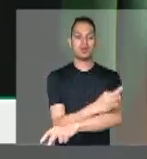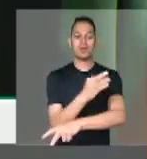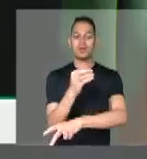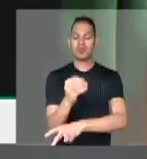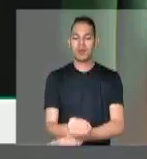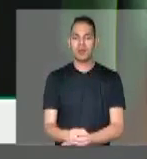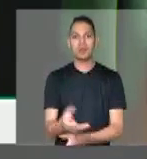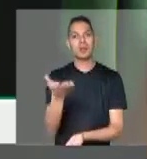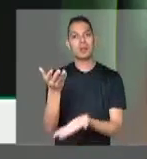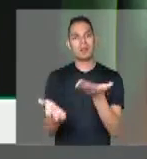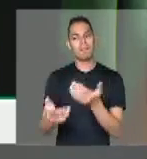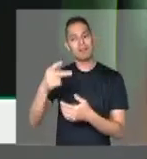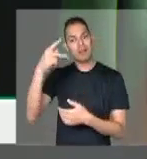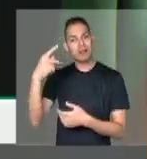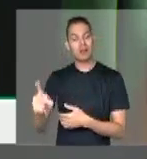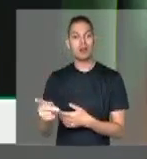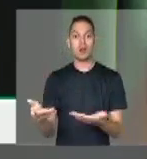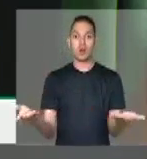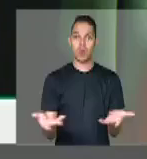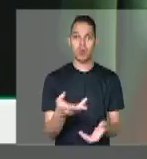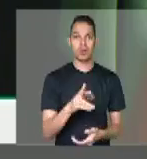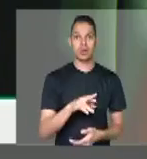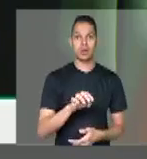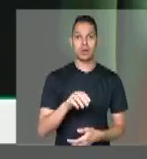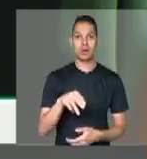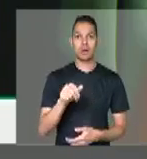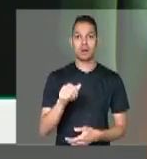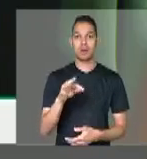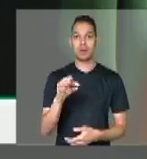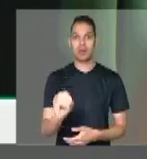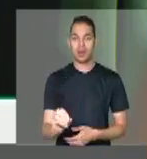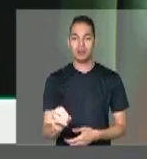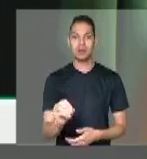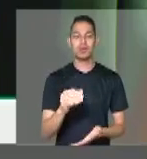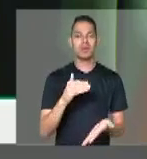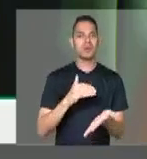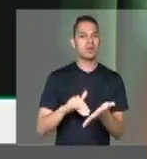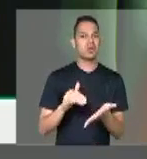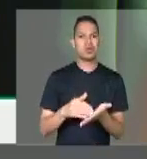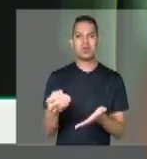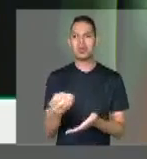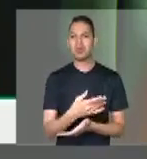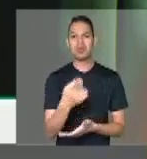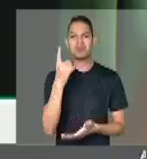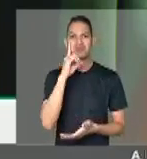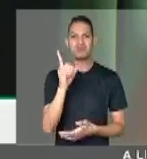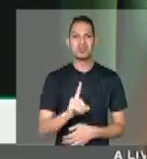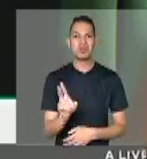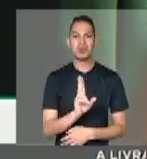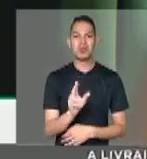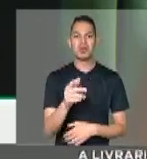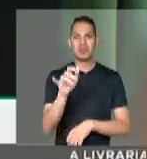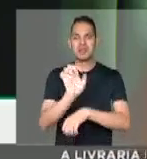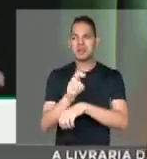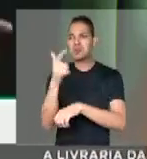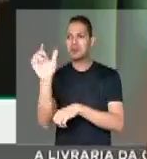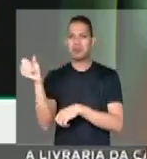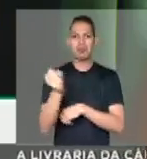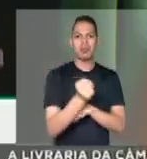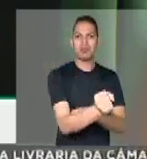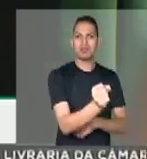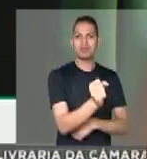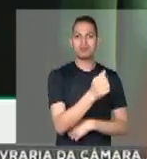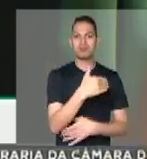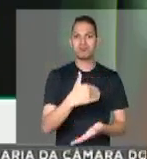vez eu reafirmo, hoje não mais o Renato, hoje lá um novo secretário que nem o nome sei porque veio de um outro estado. Mas esse